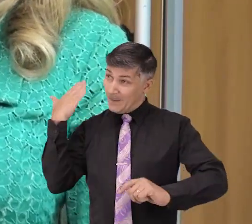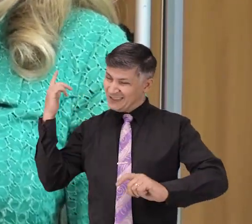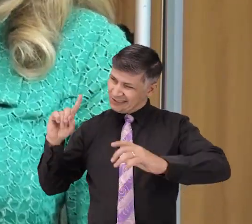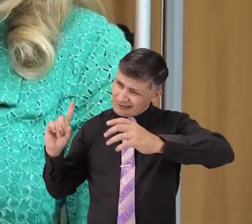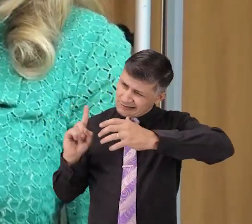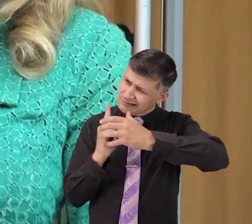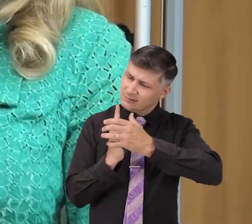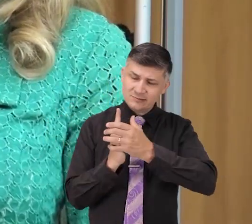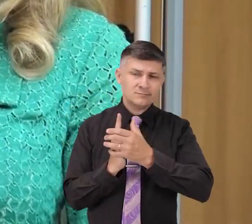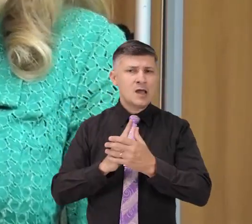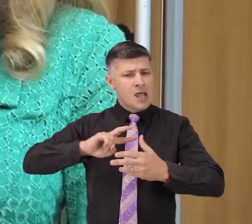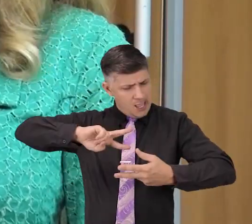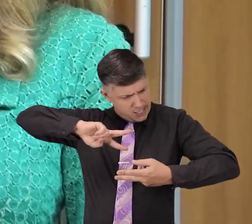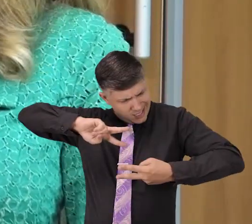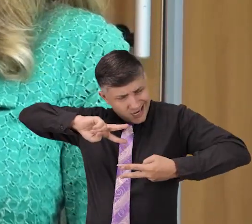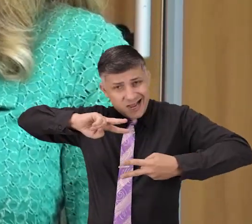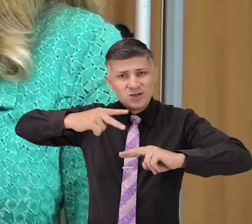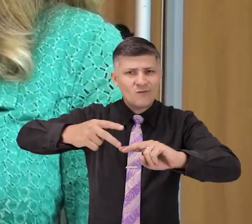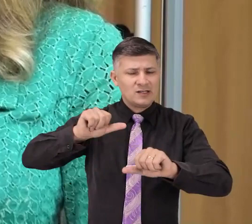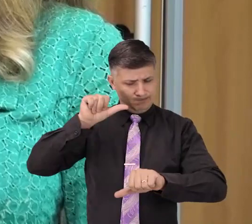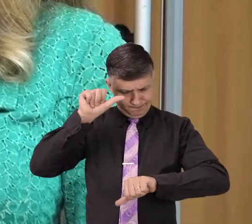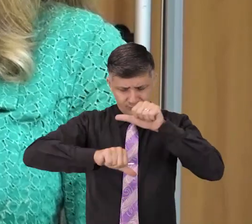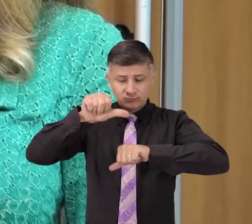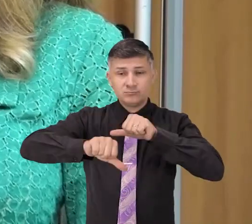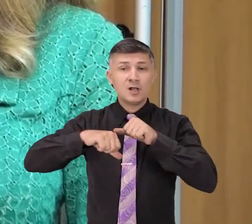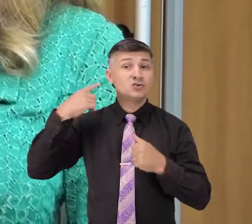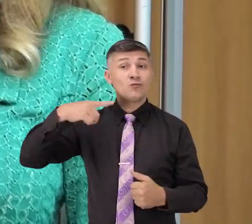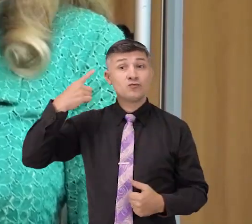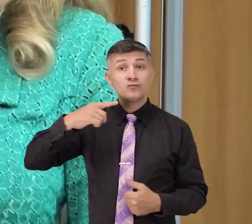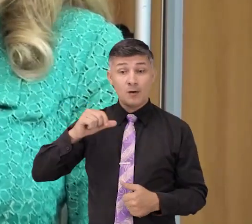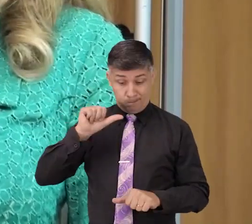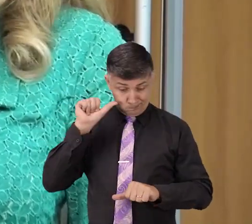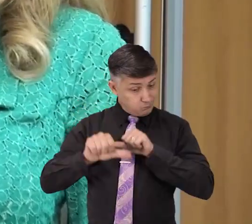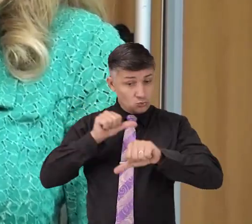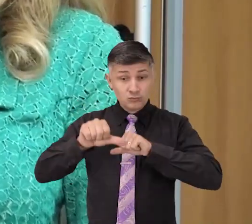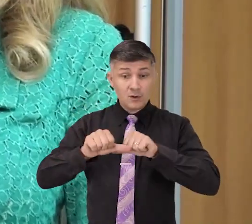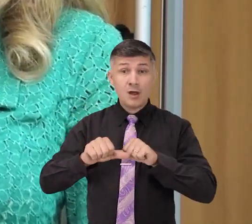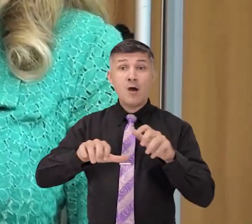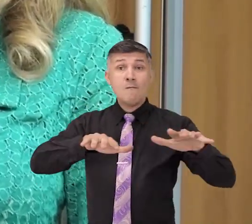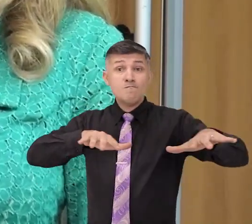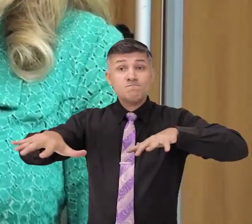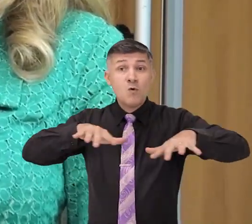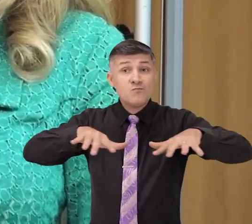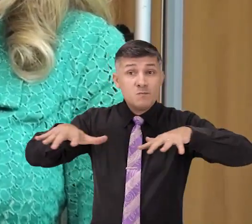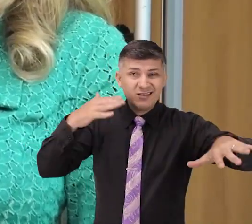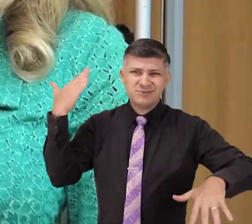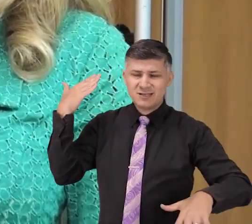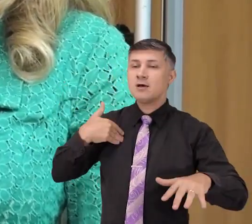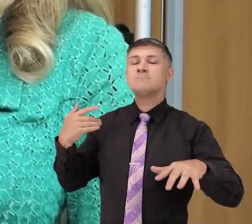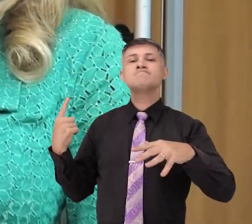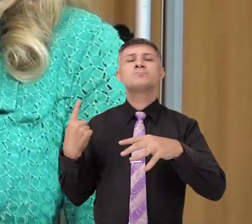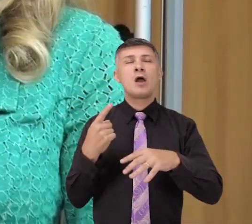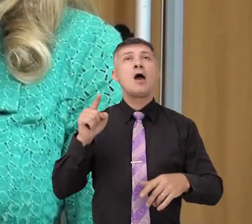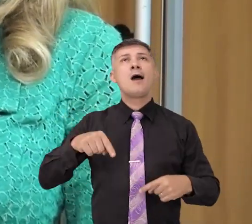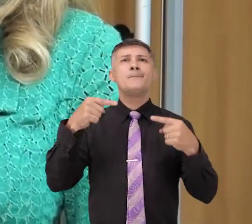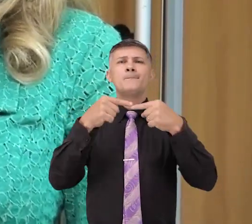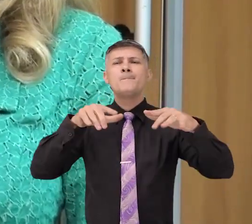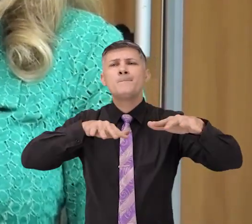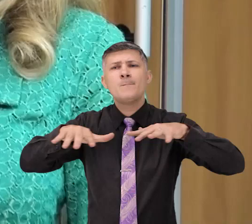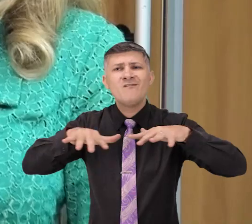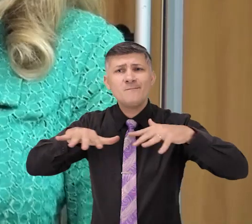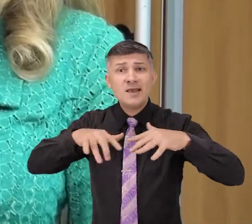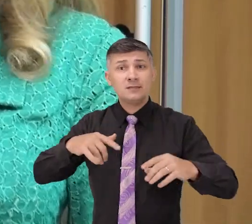fizemos parte do movimento de renovação dos advogados. E o movimento de renovação era um movimento que realmente